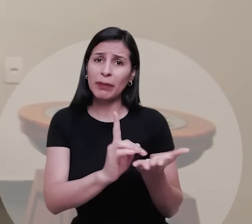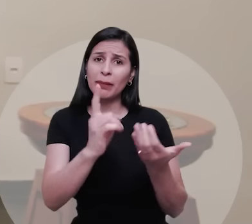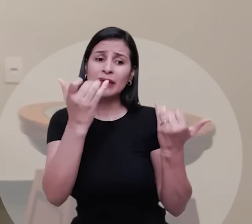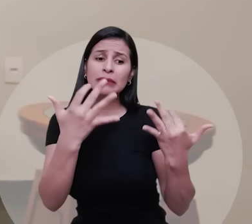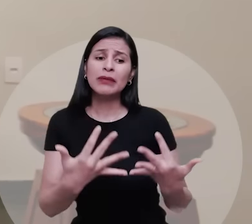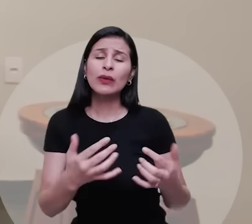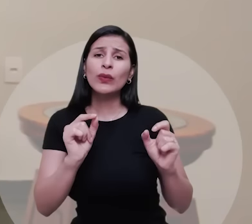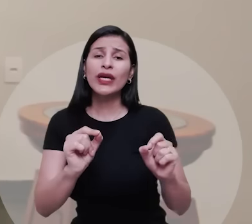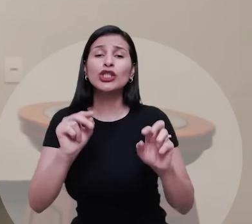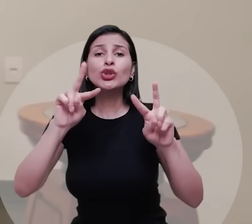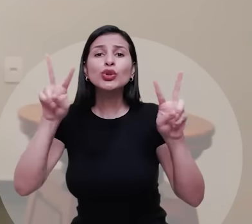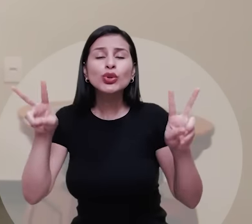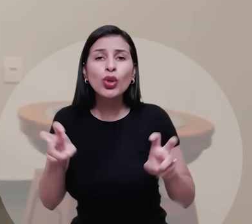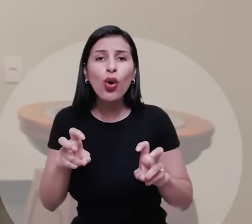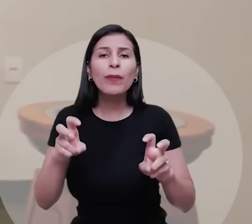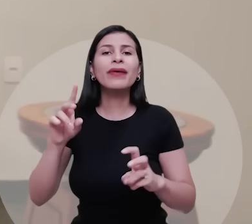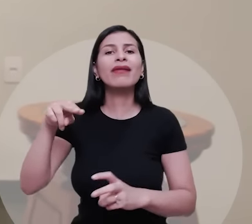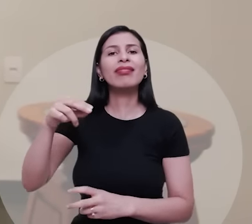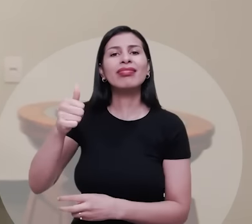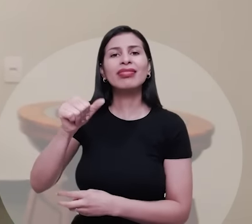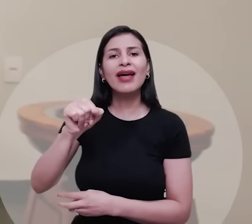o novo nascimento?